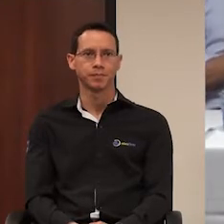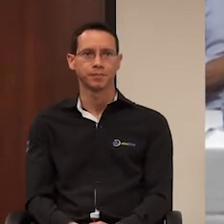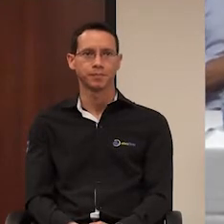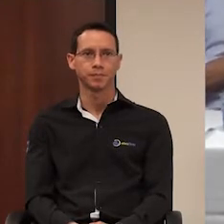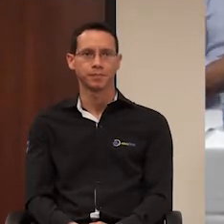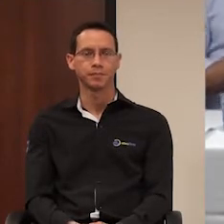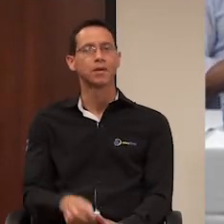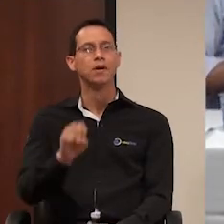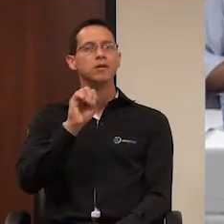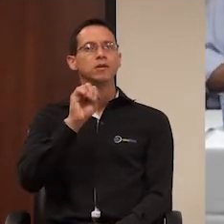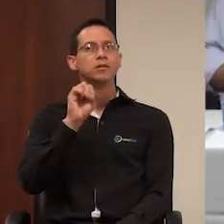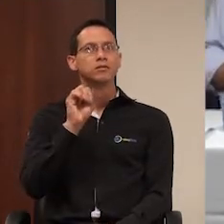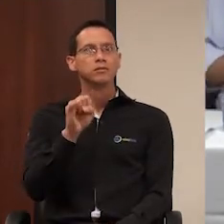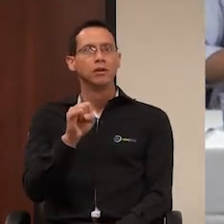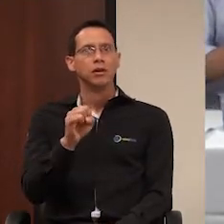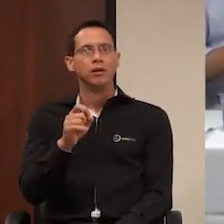Se eu não preciso